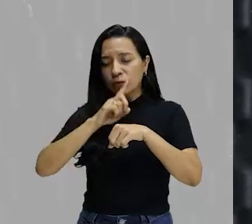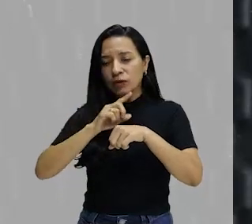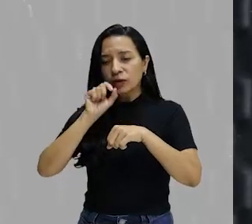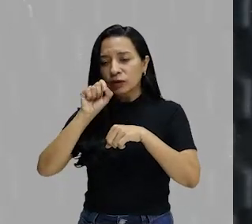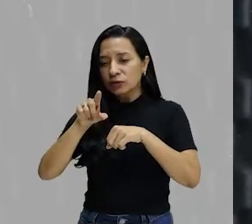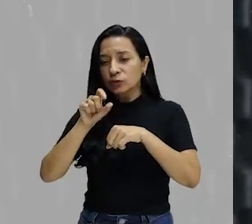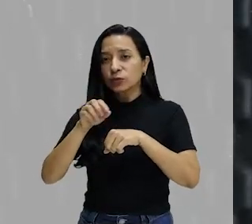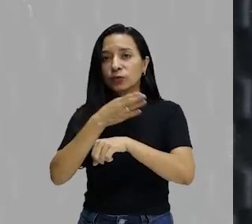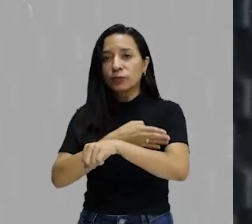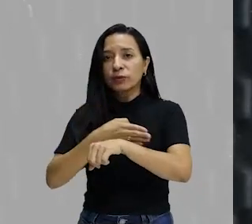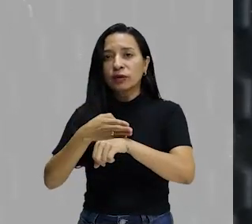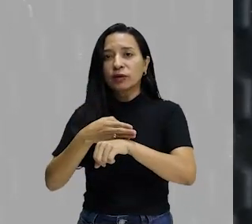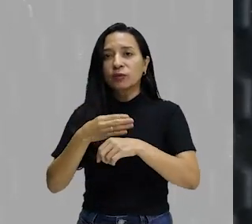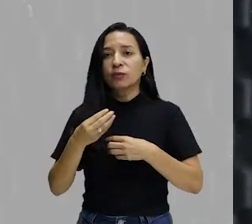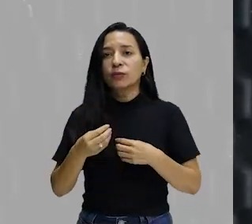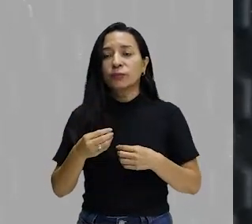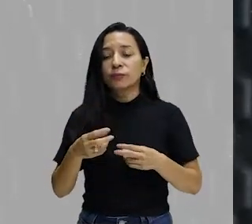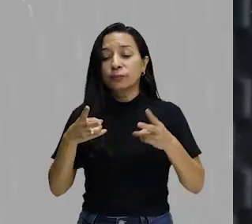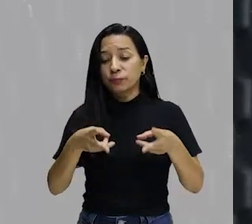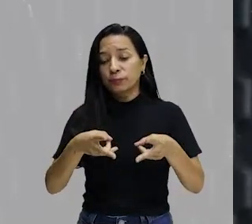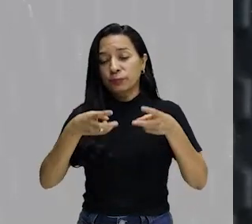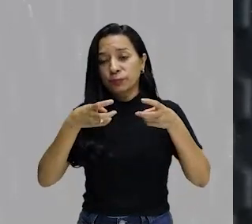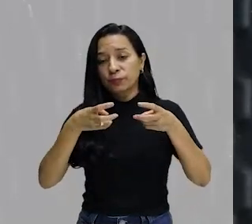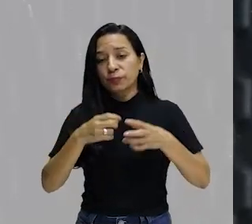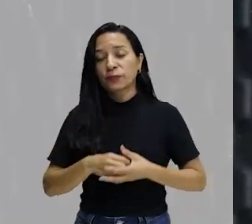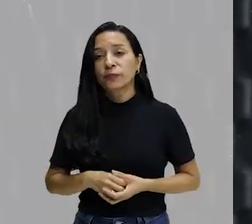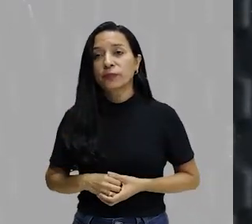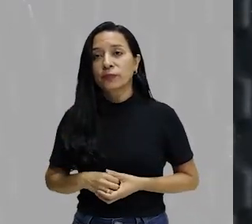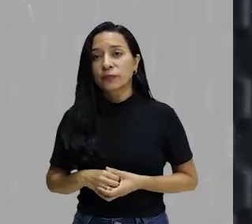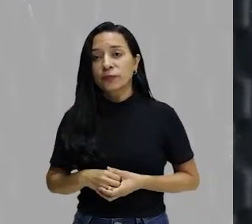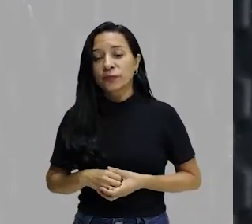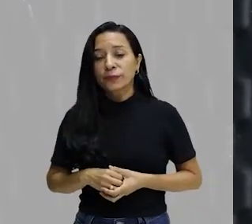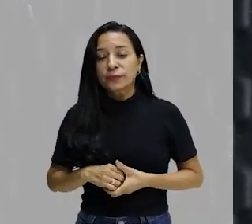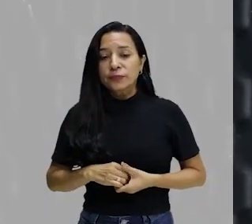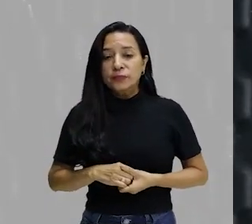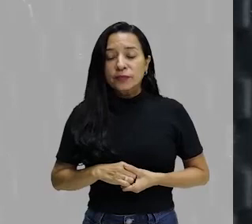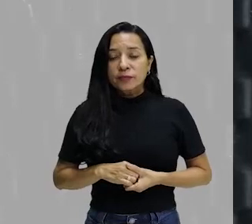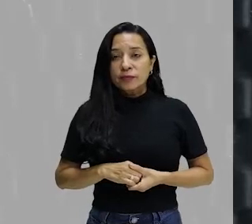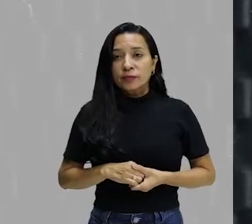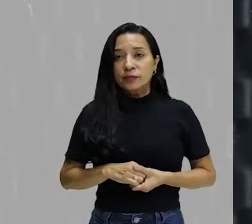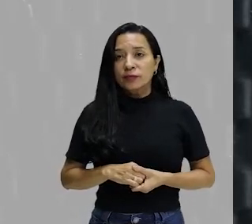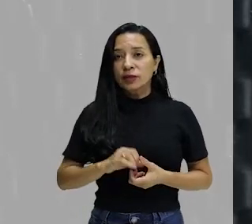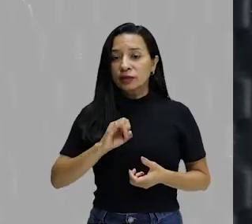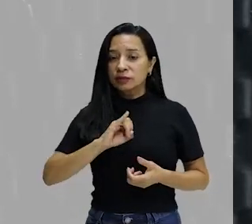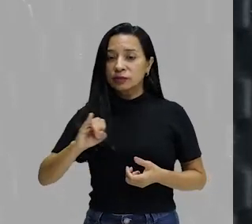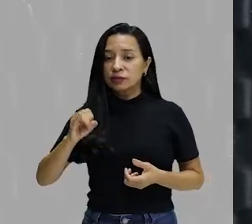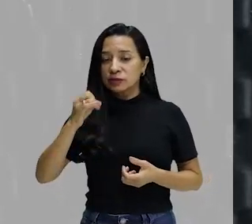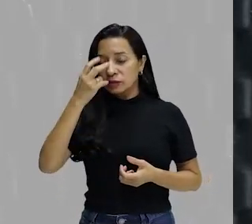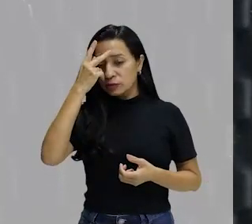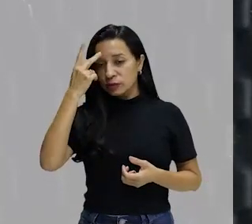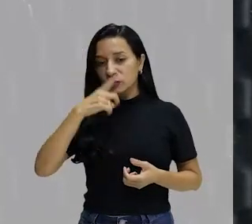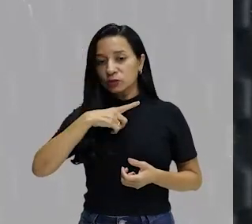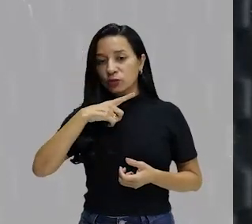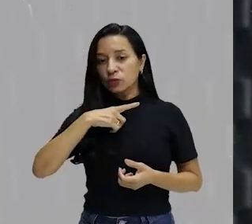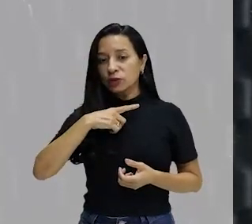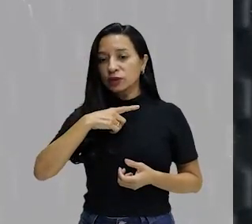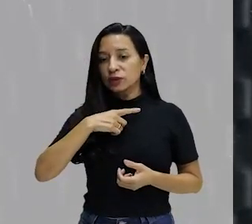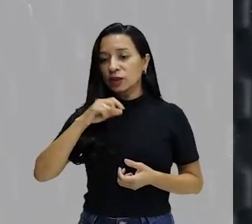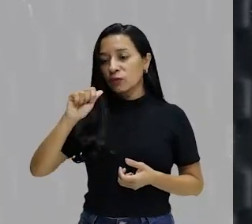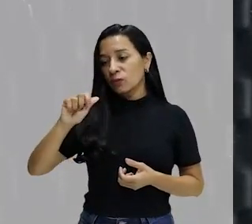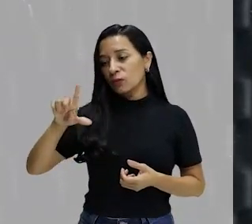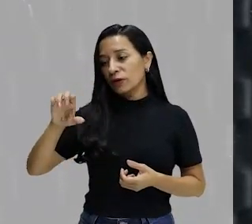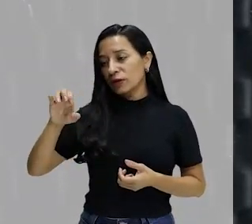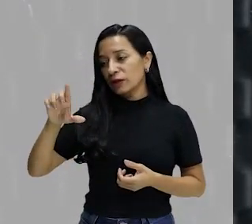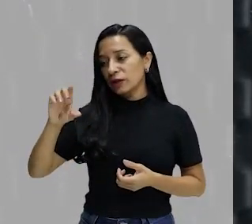ser da seguinte maneira. Preste bem atenção. Se o indivíduo tiver pelo menos um alelo dominante, azão,